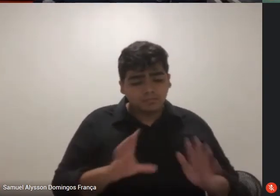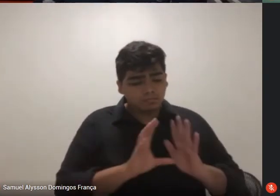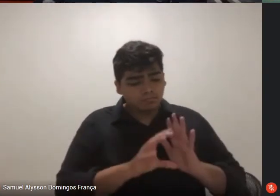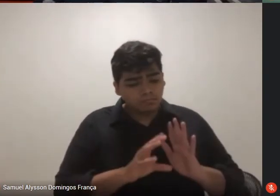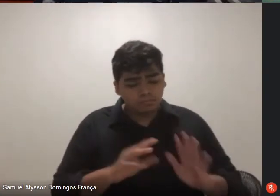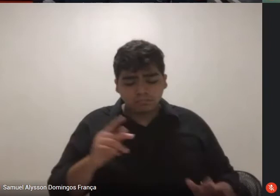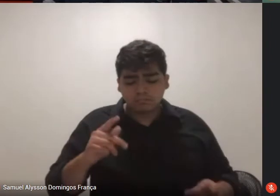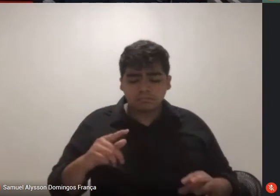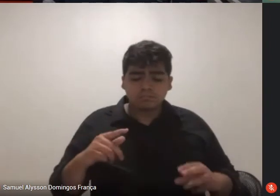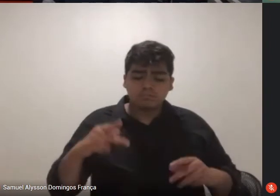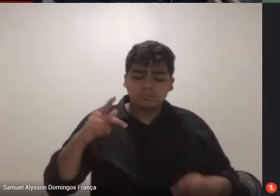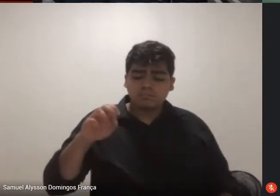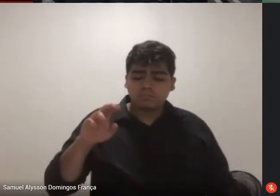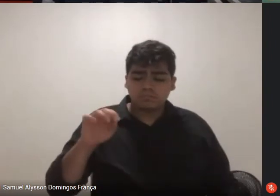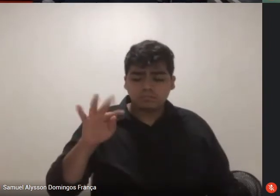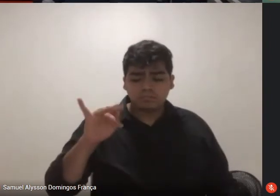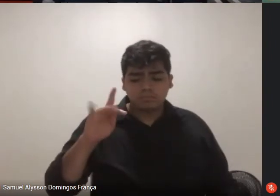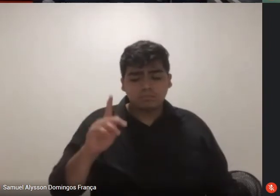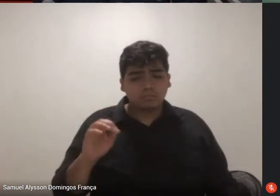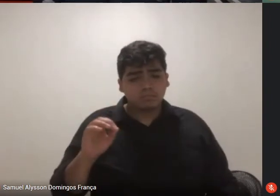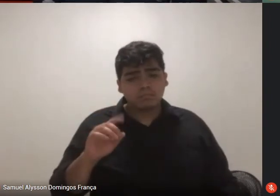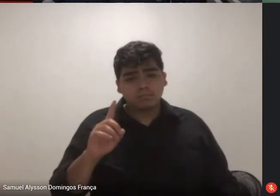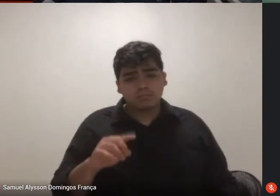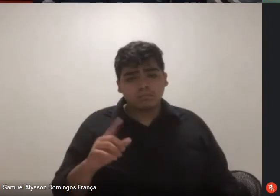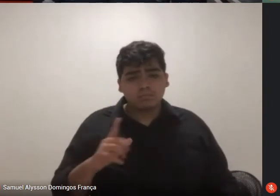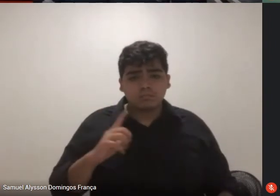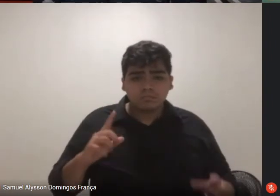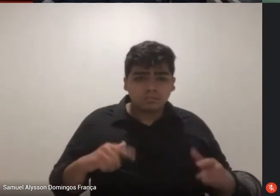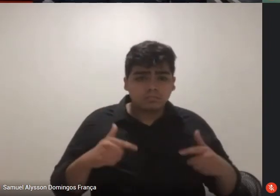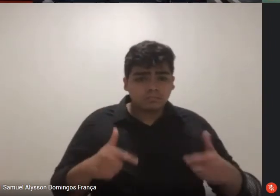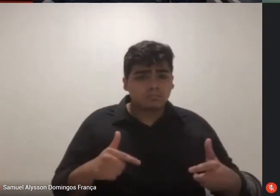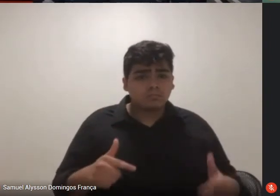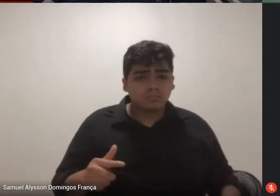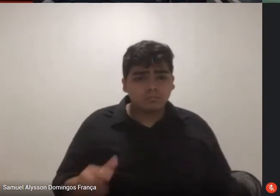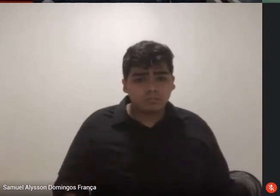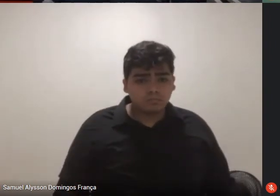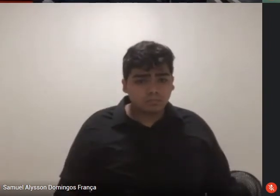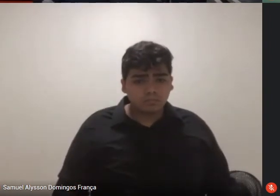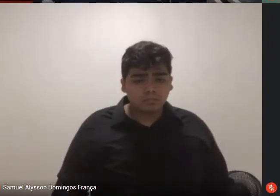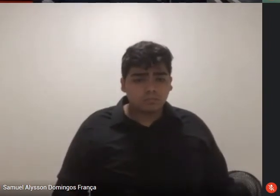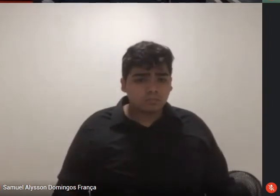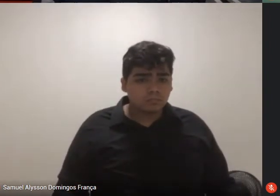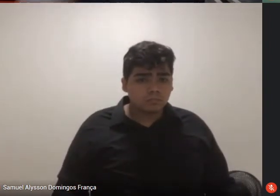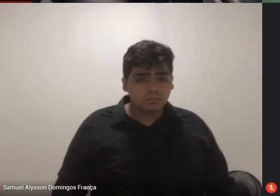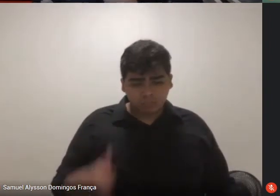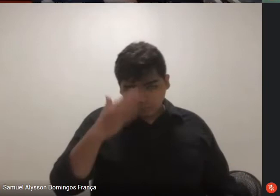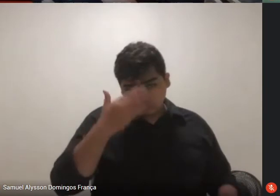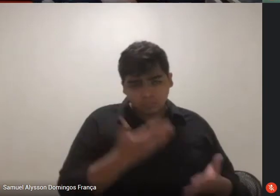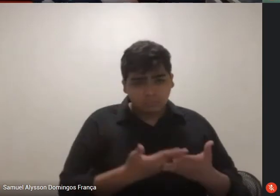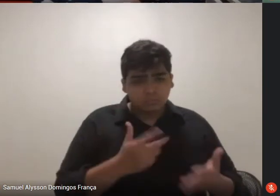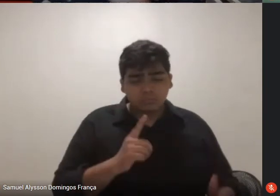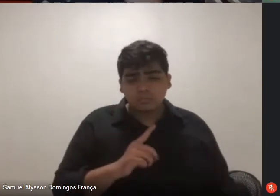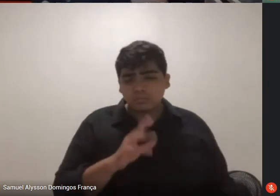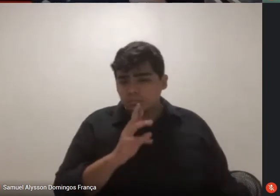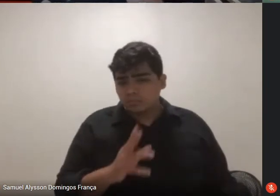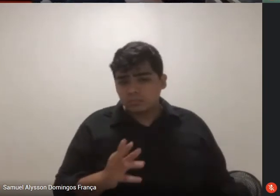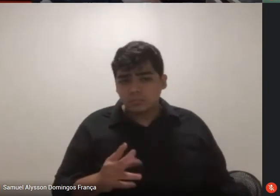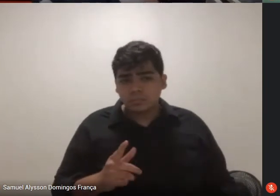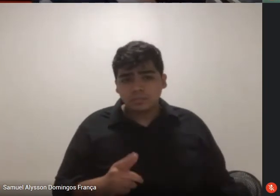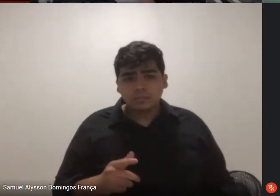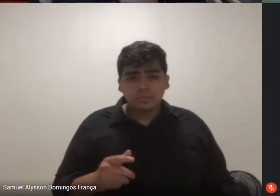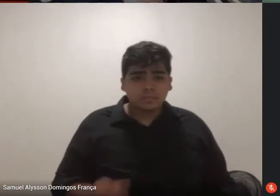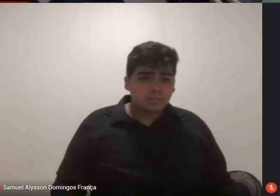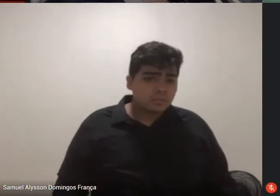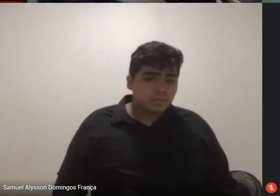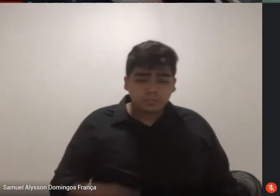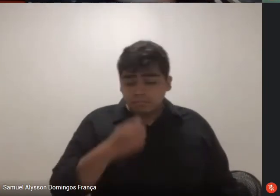ele vai armazenar para produzir essa consulta. Acho que alguém tinha respondido se estava disponível, ainda não